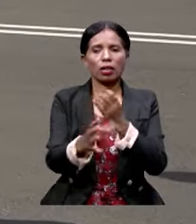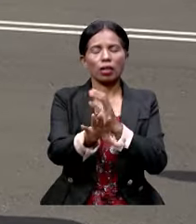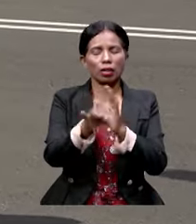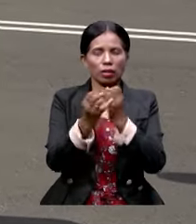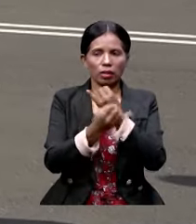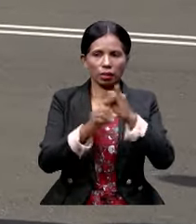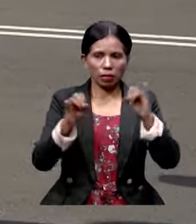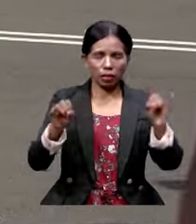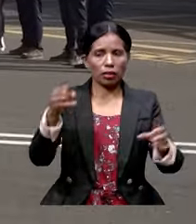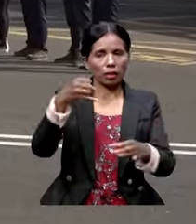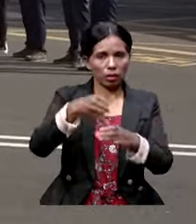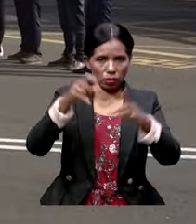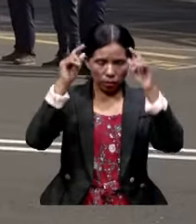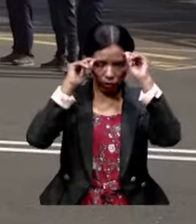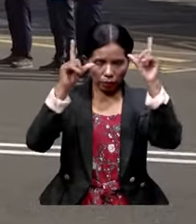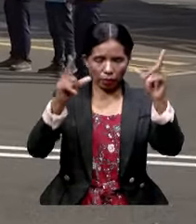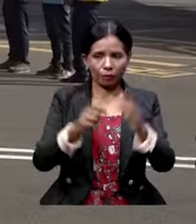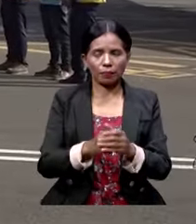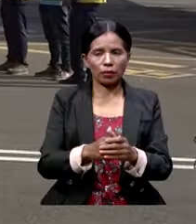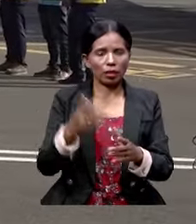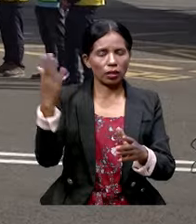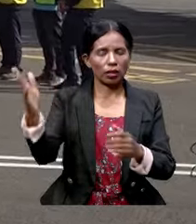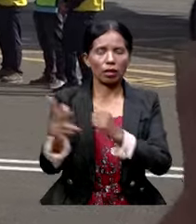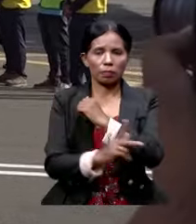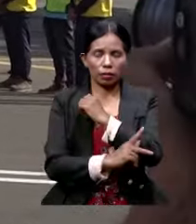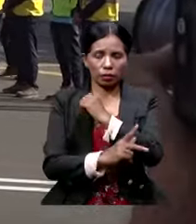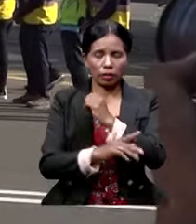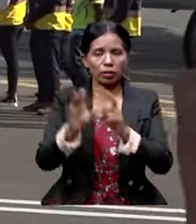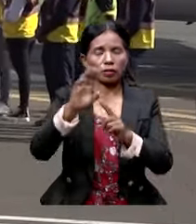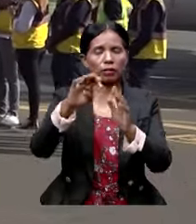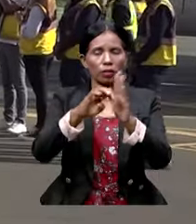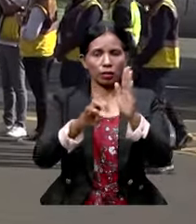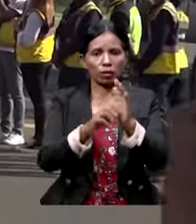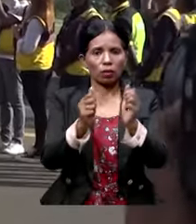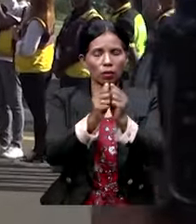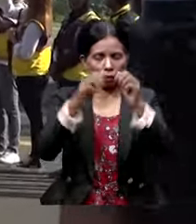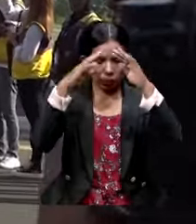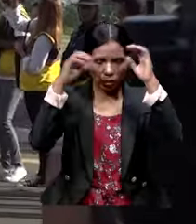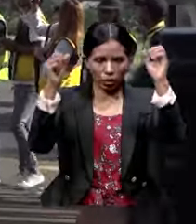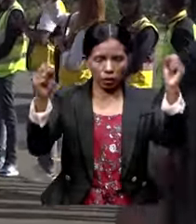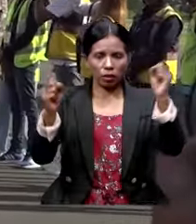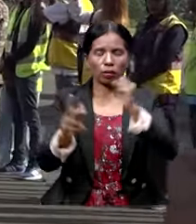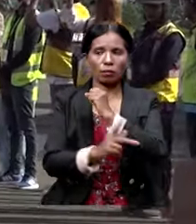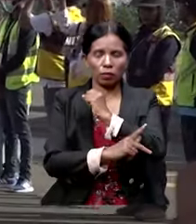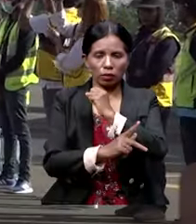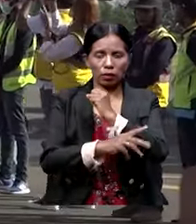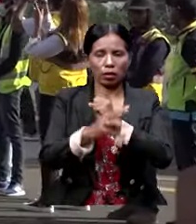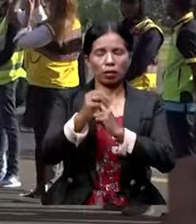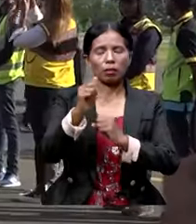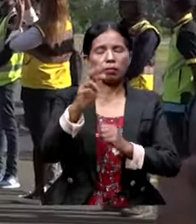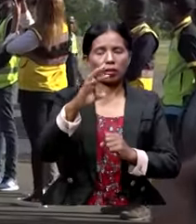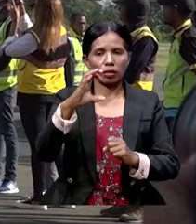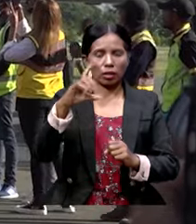inclui Timor-Leste. Durante esta dia em Portugal, se festado se rasoro malu o Presidente da República Portuguesa, Marcelo Rebelo de